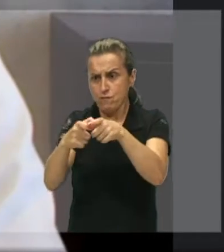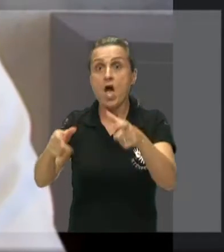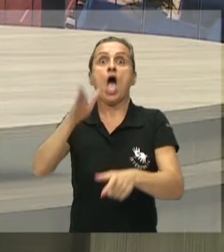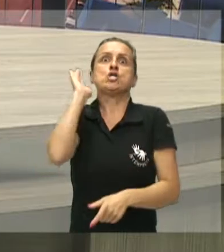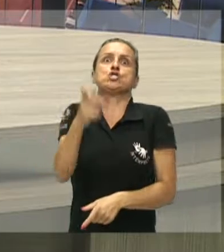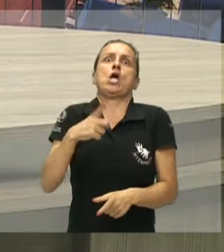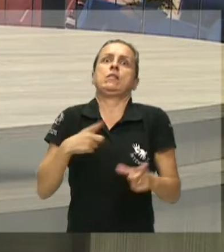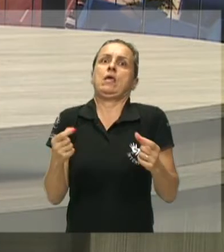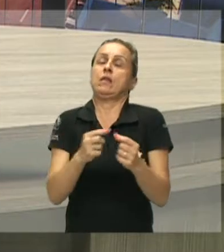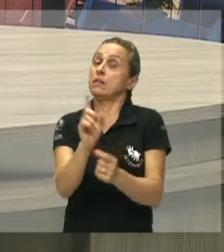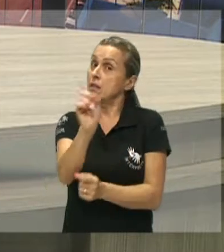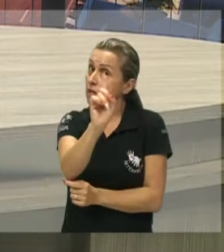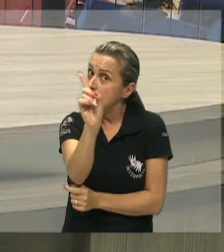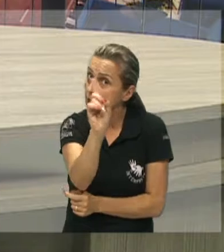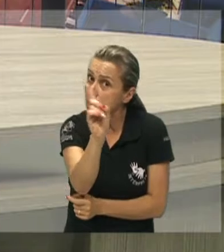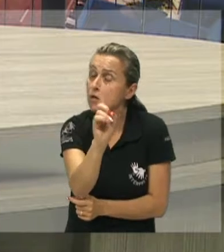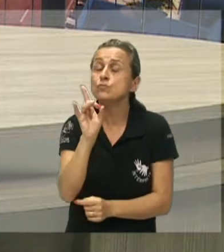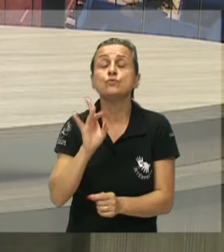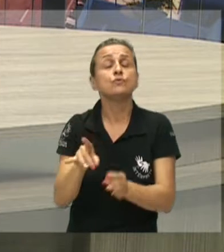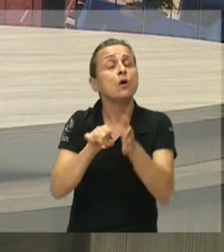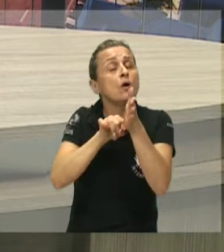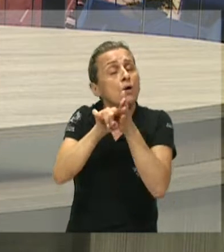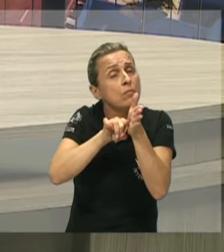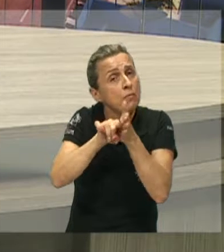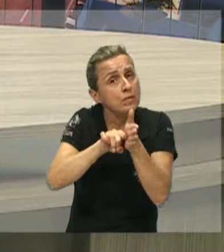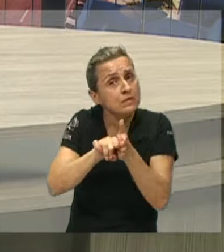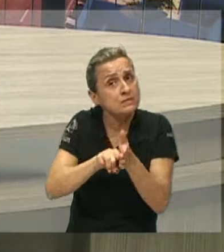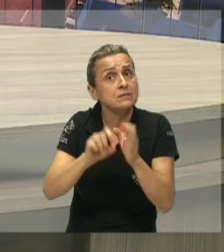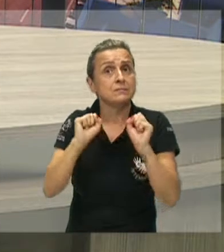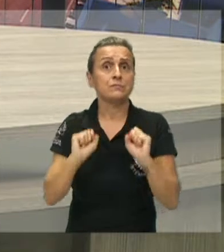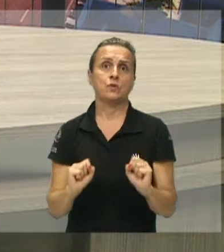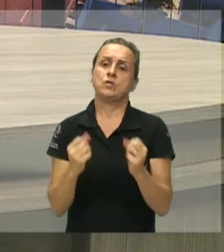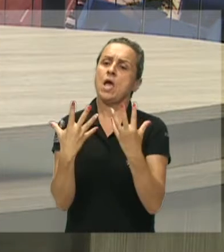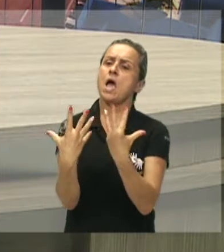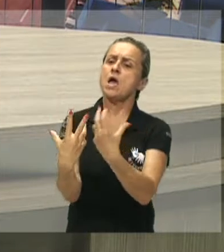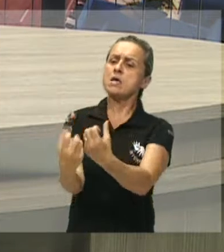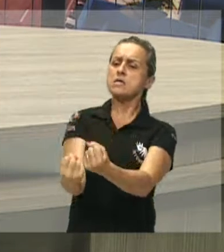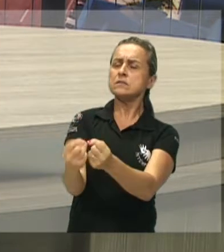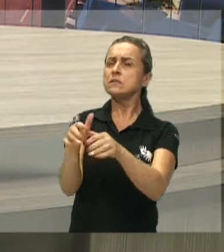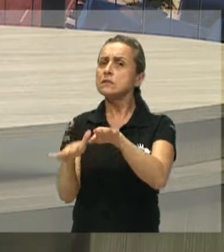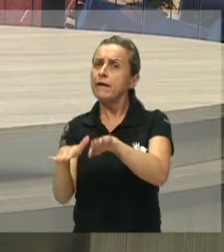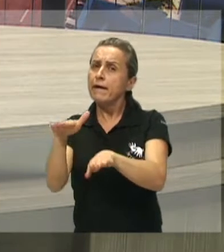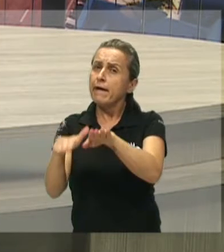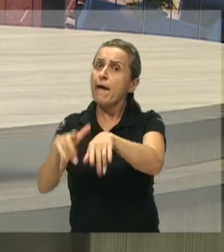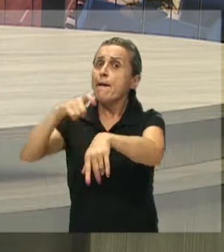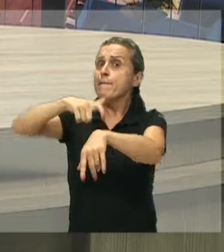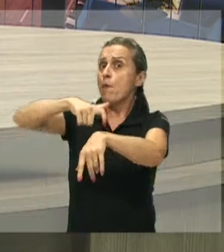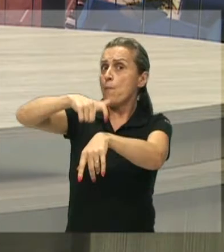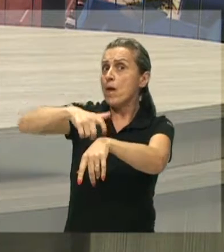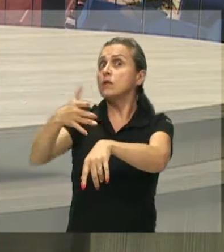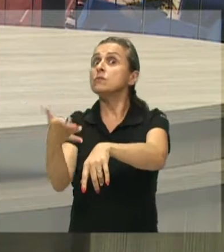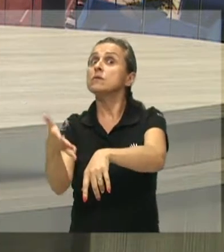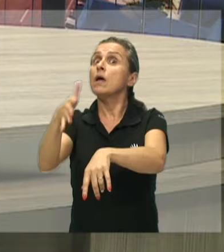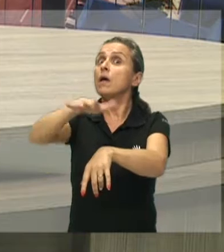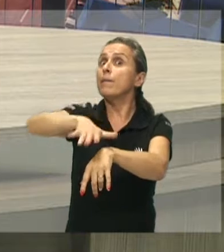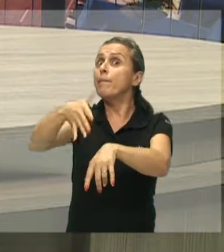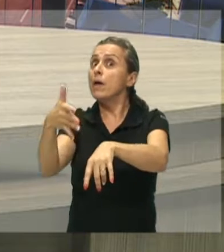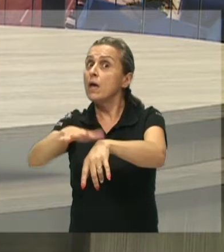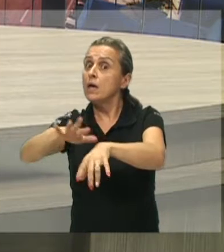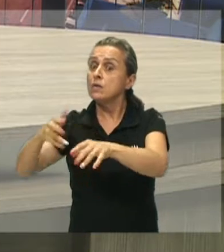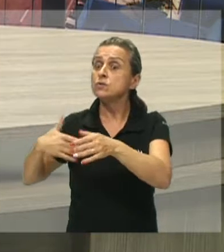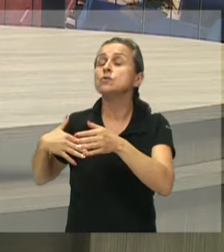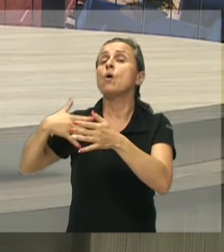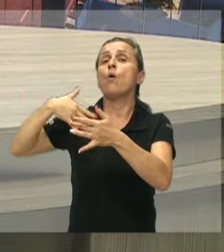PSA, mas ela tem que ter um nível de PSA aceitável, tá? A partir de determinado momento e em segmento, que esse segmento também é